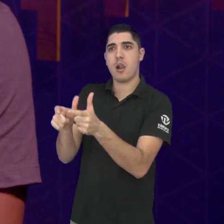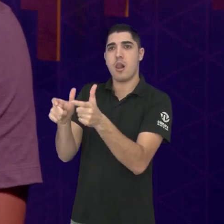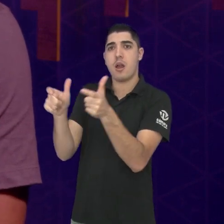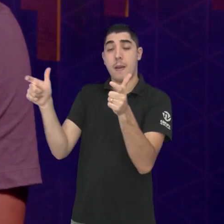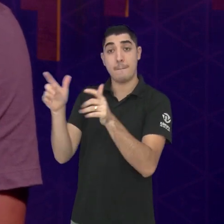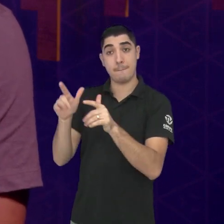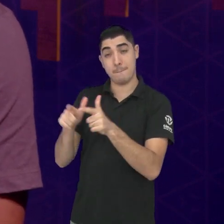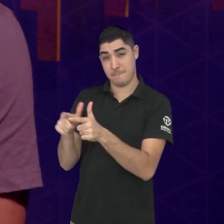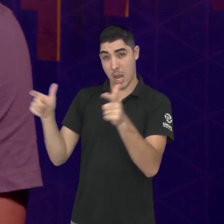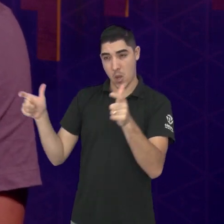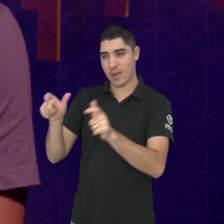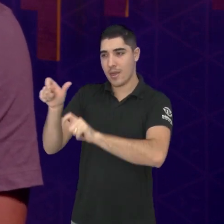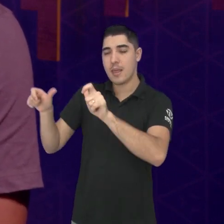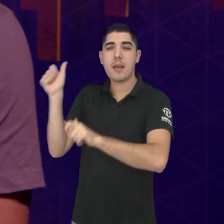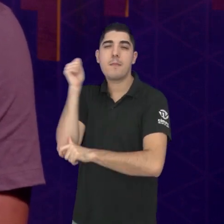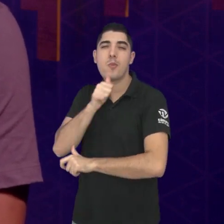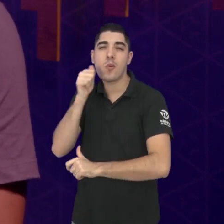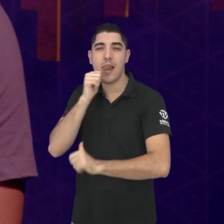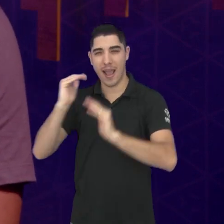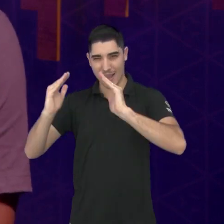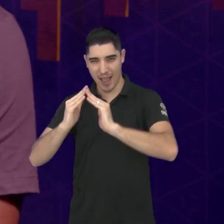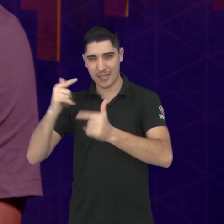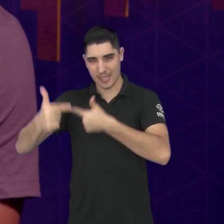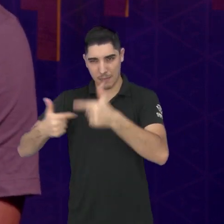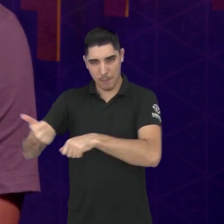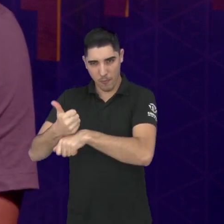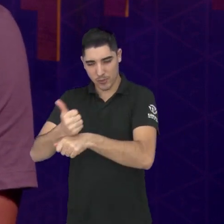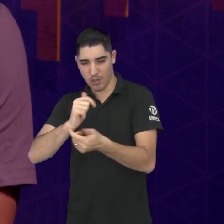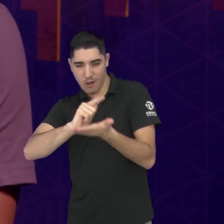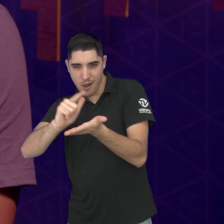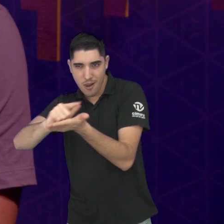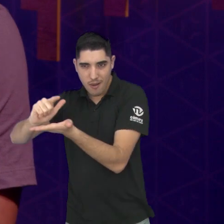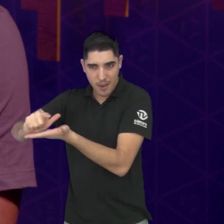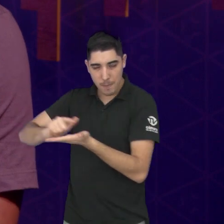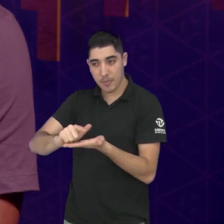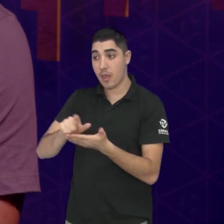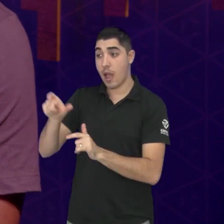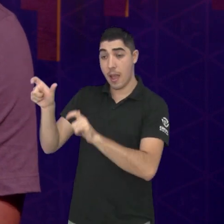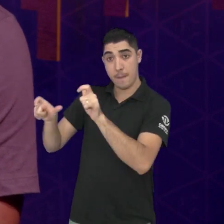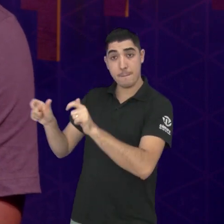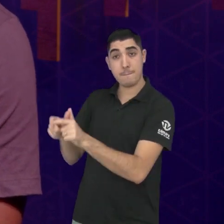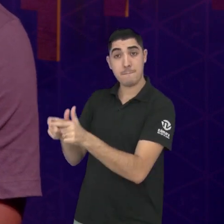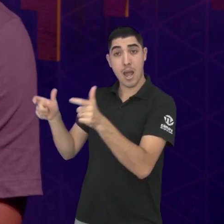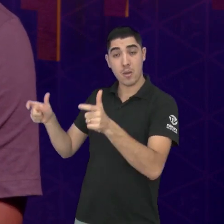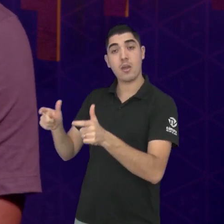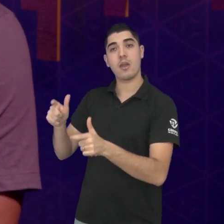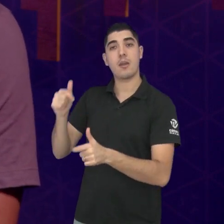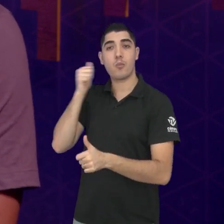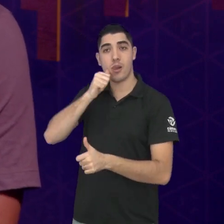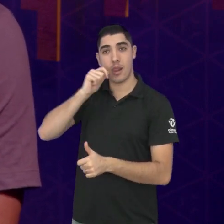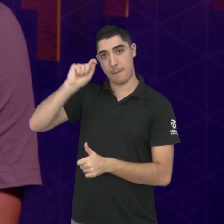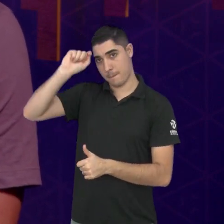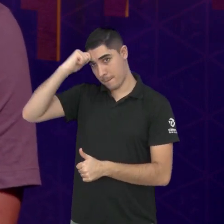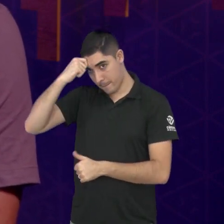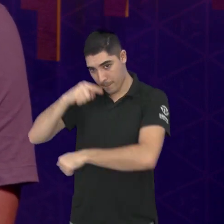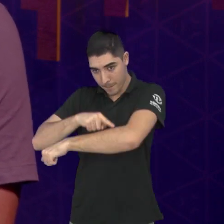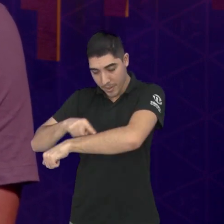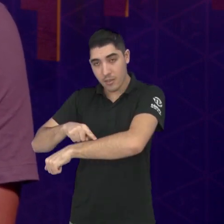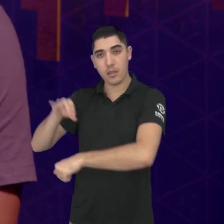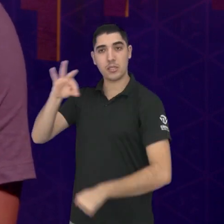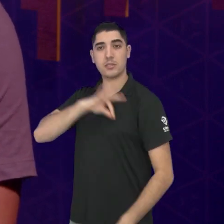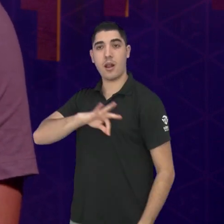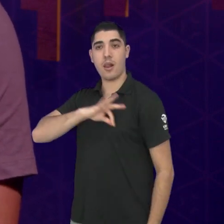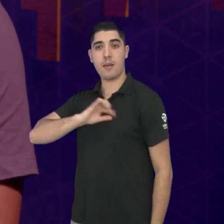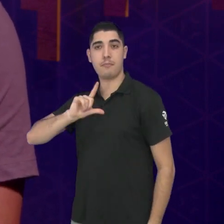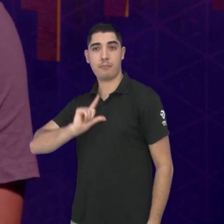a maioria das mulheres, né, a maioria são mulheres e são mulheres negras de baixa renda, né,